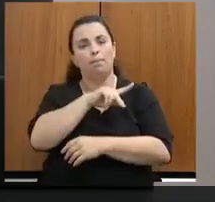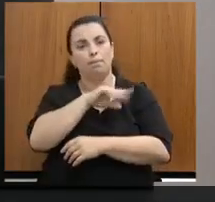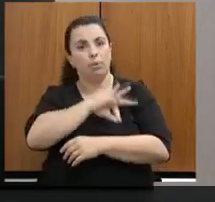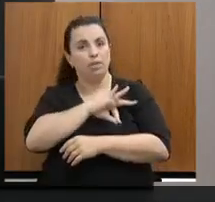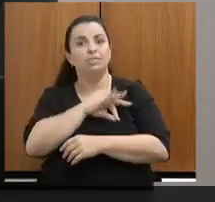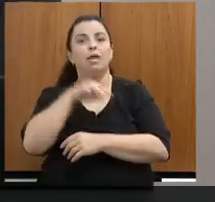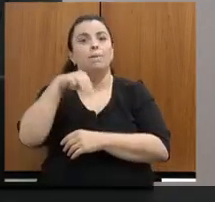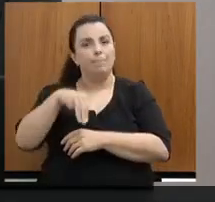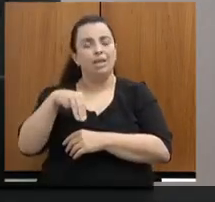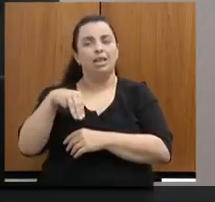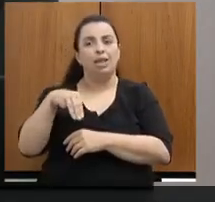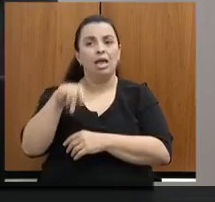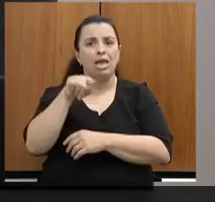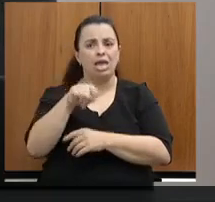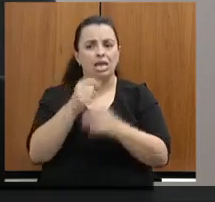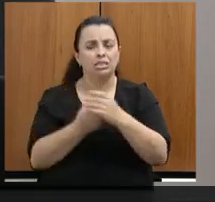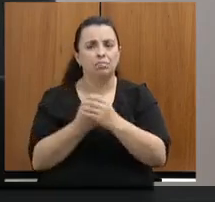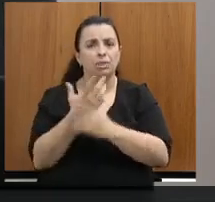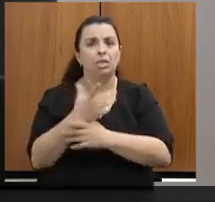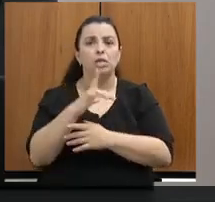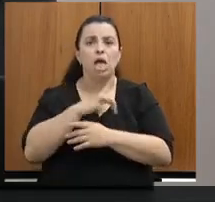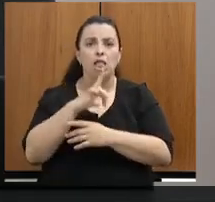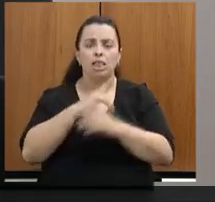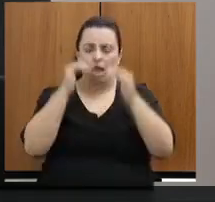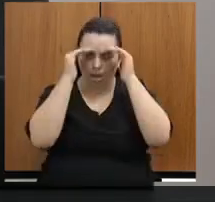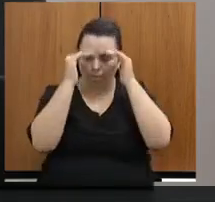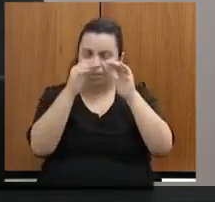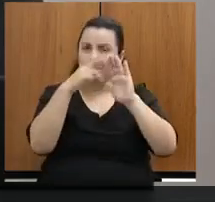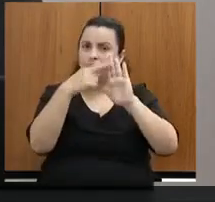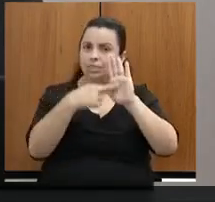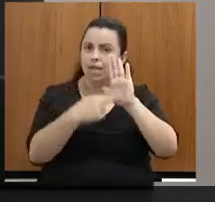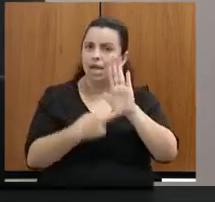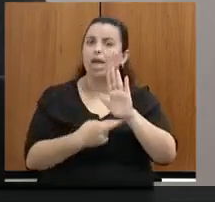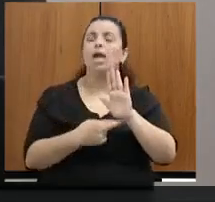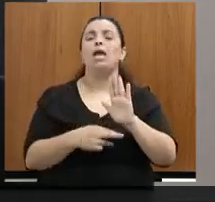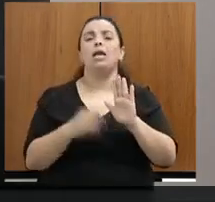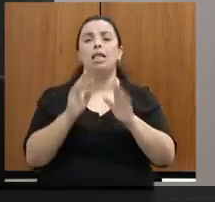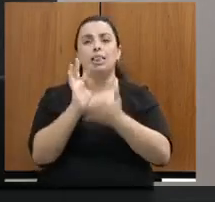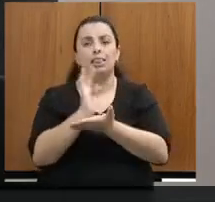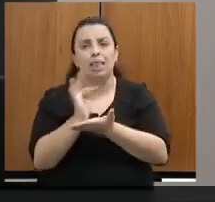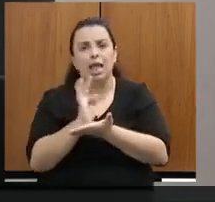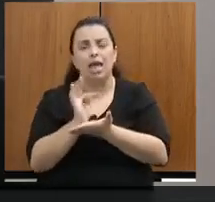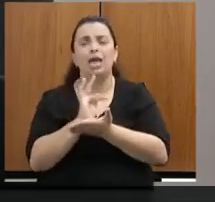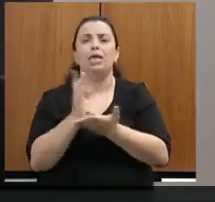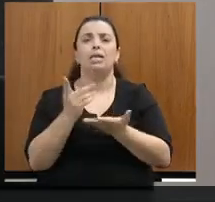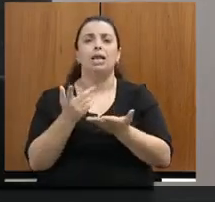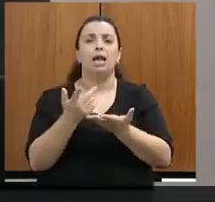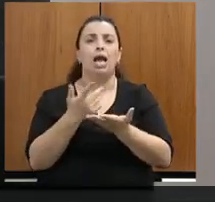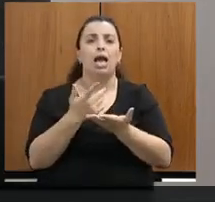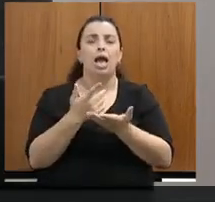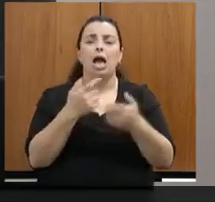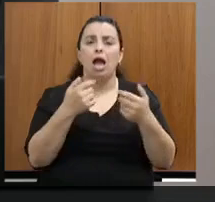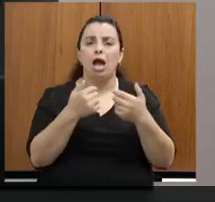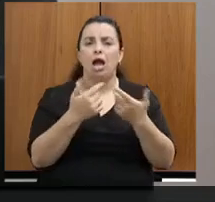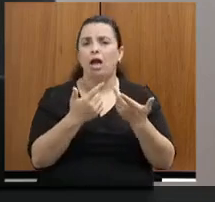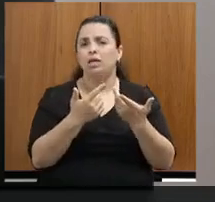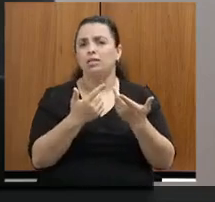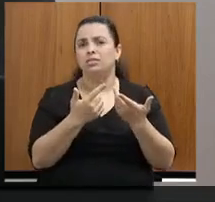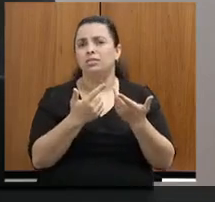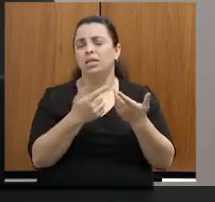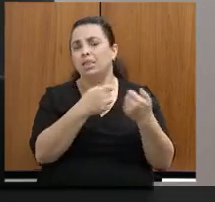implantação obedecer os critérios tags a necessidade da Polícia Civil e Obviamente